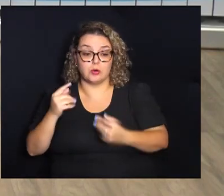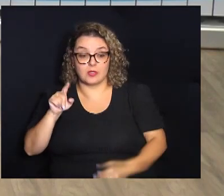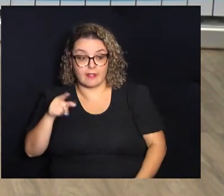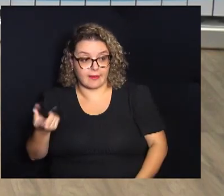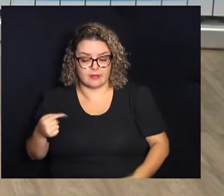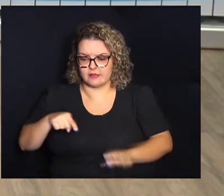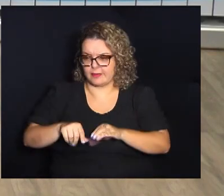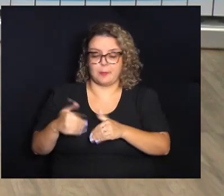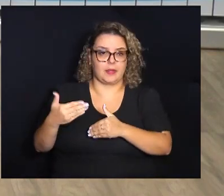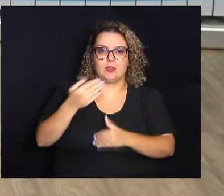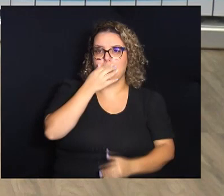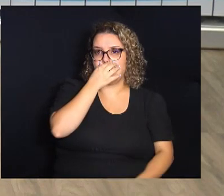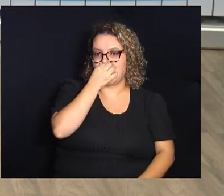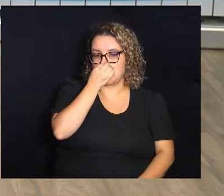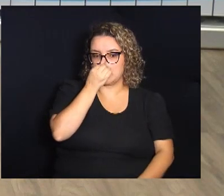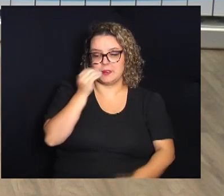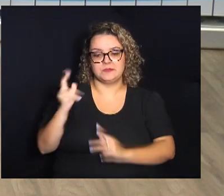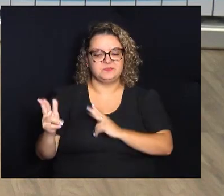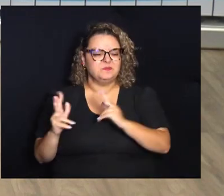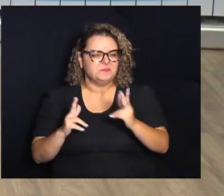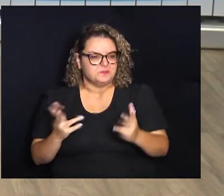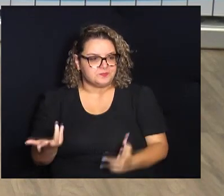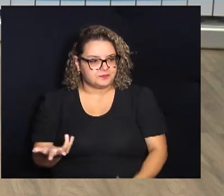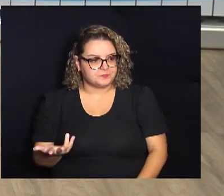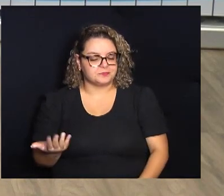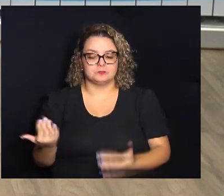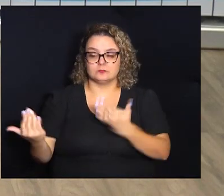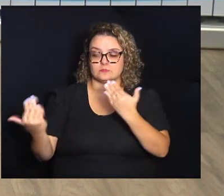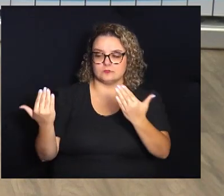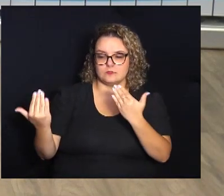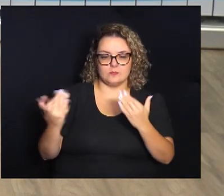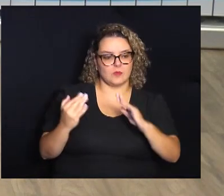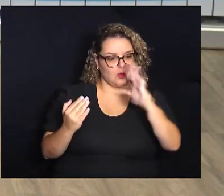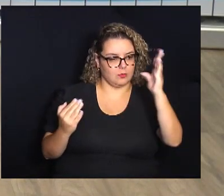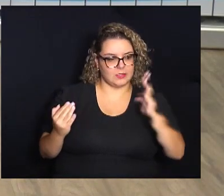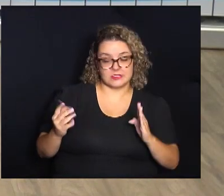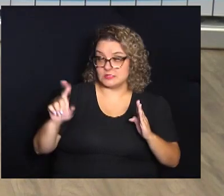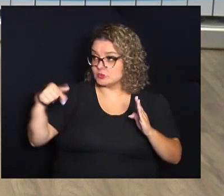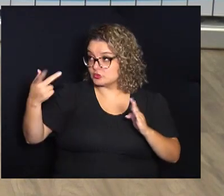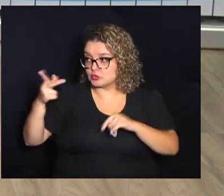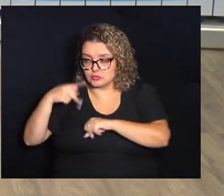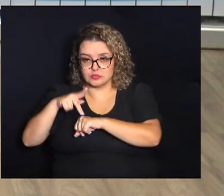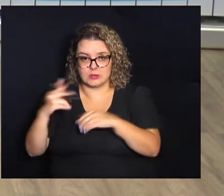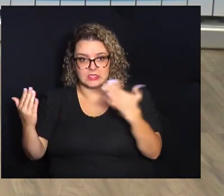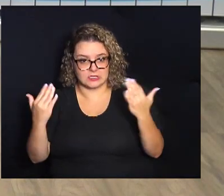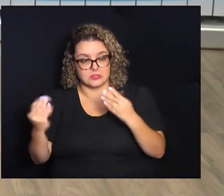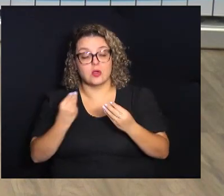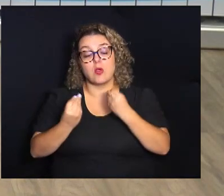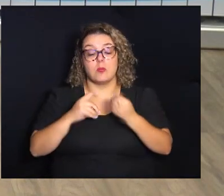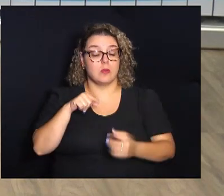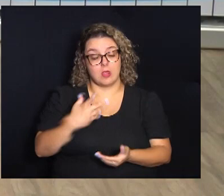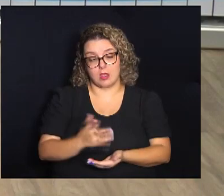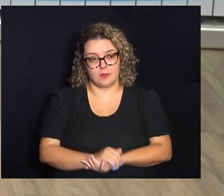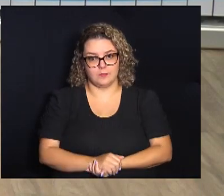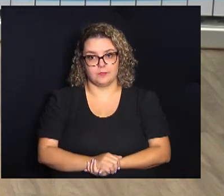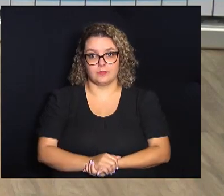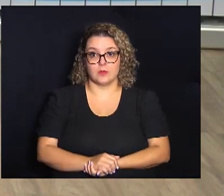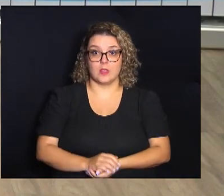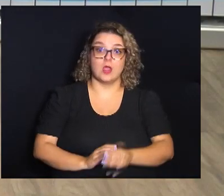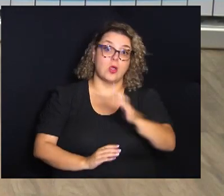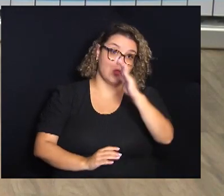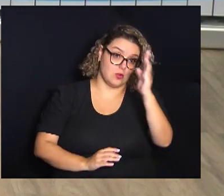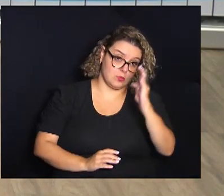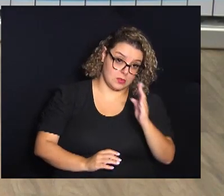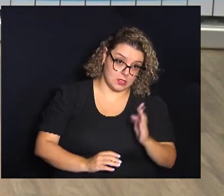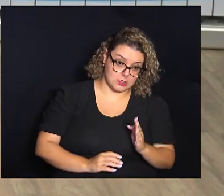avançada, está no mesmo patamar, fazendo uma comparação do Brasil com os outros países. O Brasil está passando por um